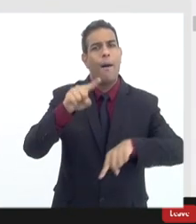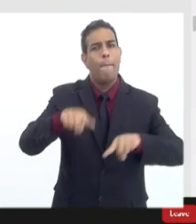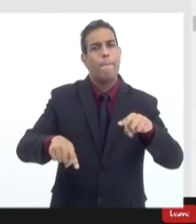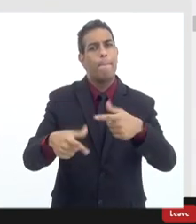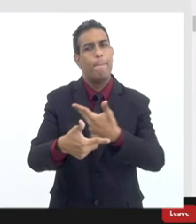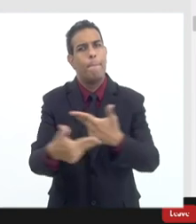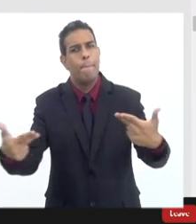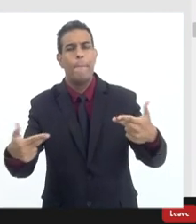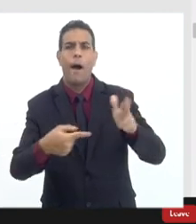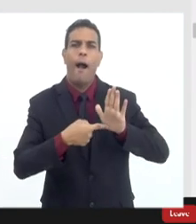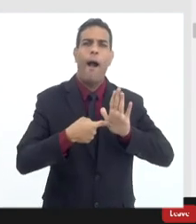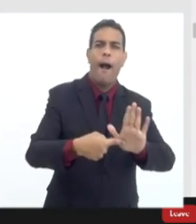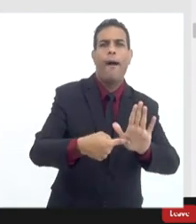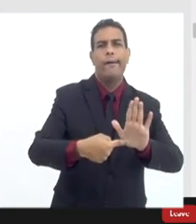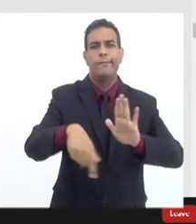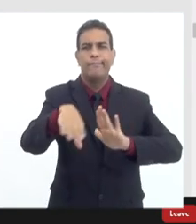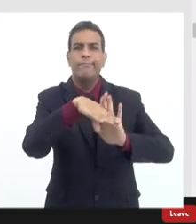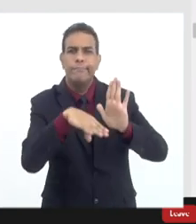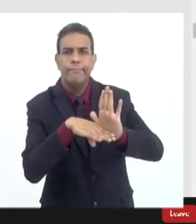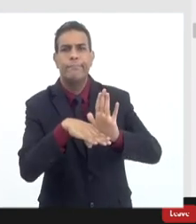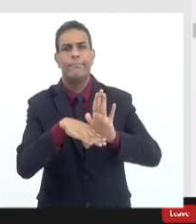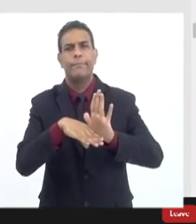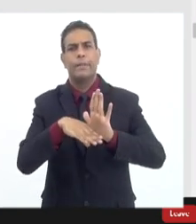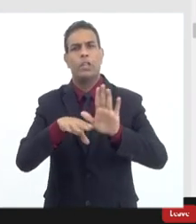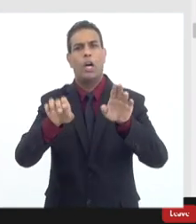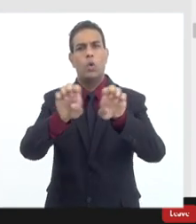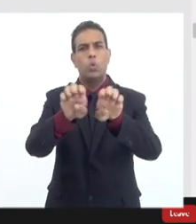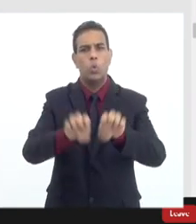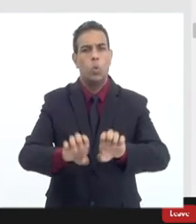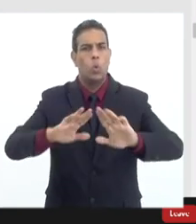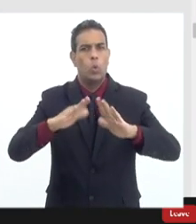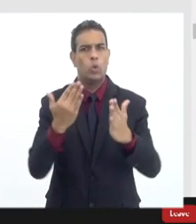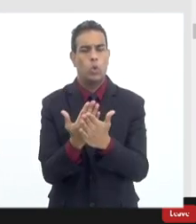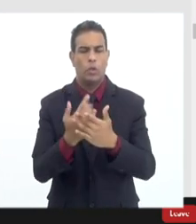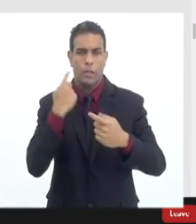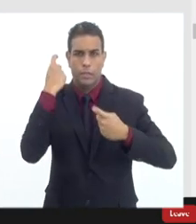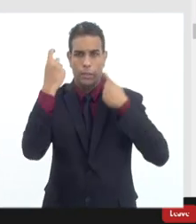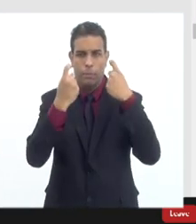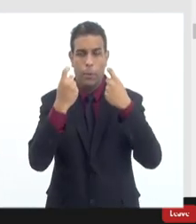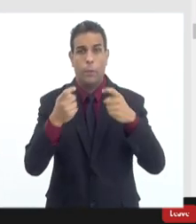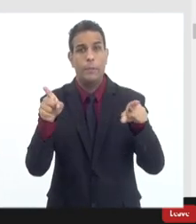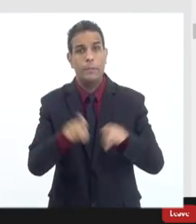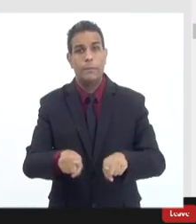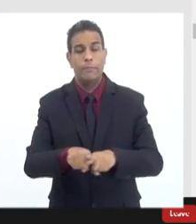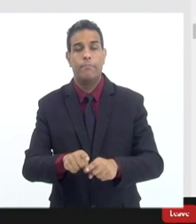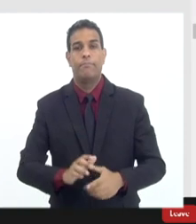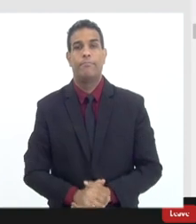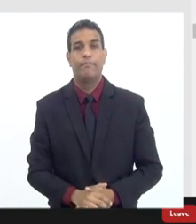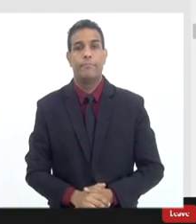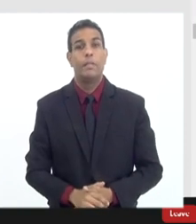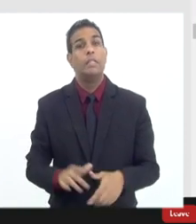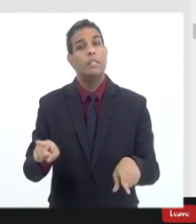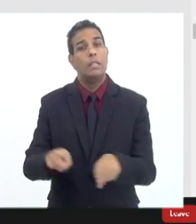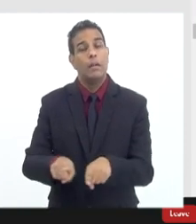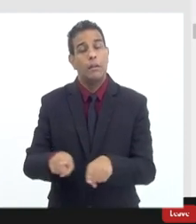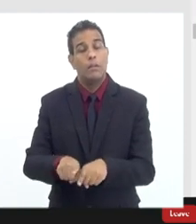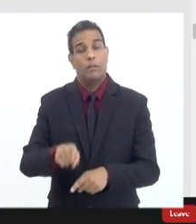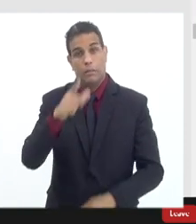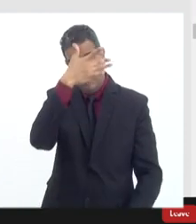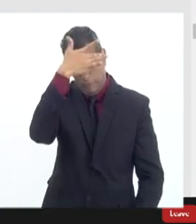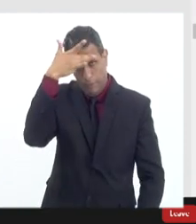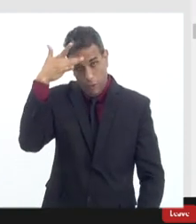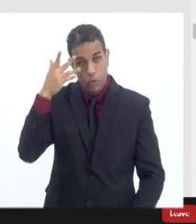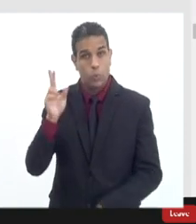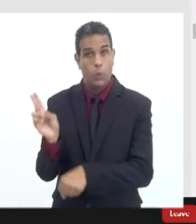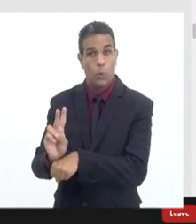gente queria trazer como algo das condições de infraestrutura que nos preocupa. Assim como a questão da portaria. A grande